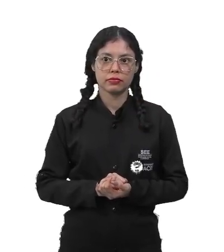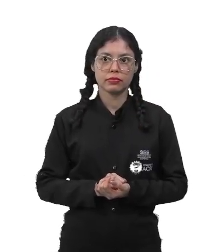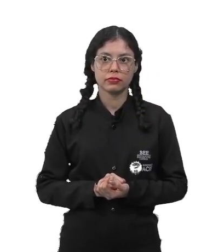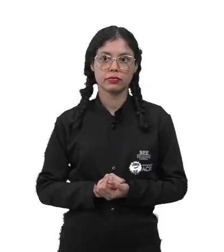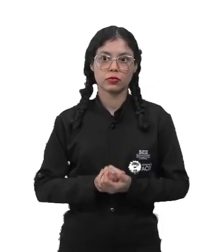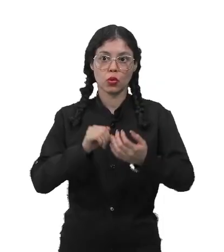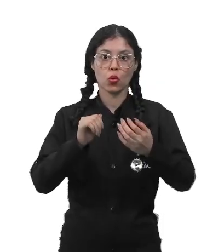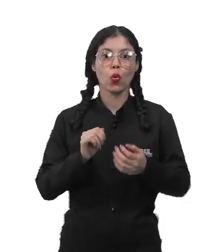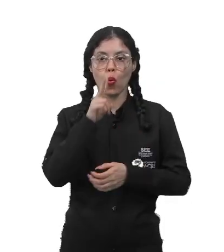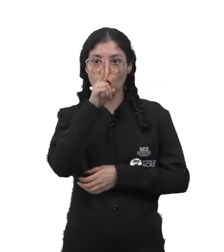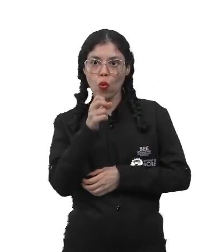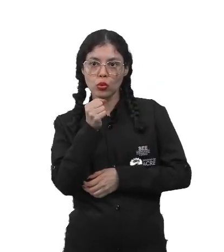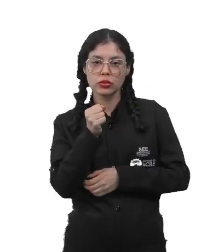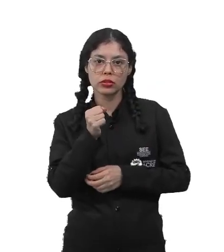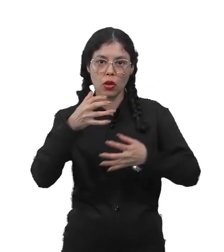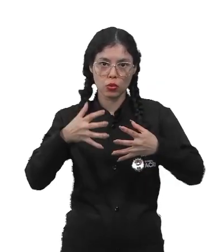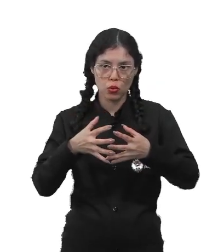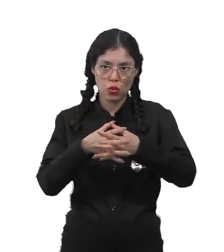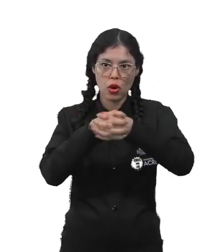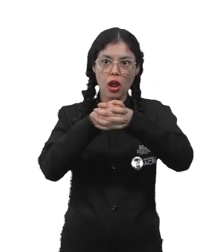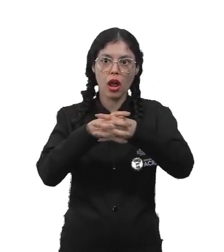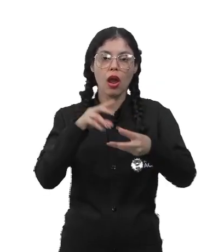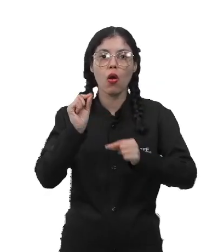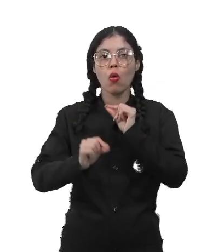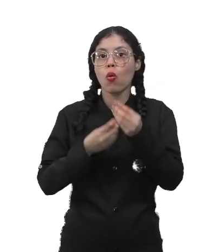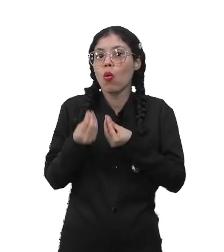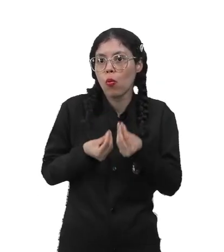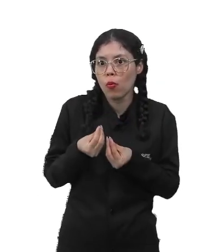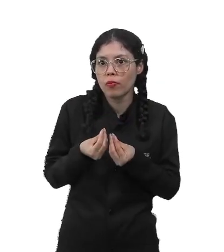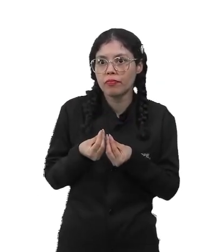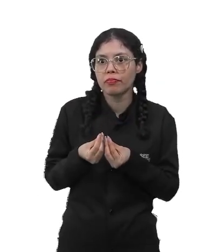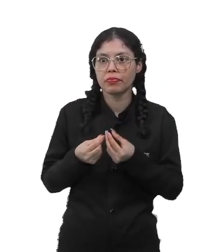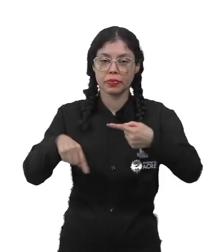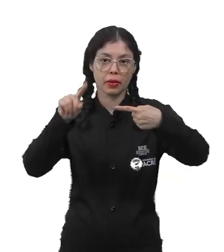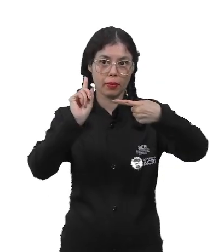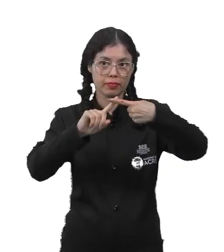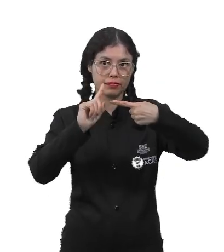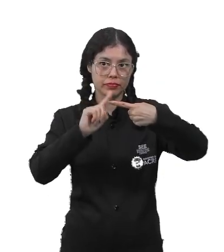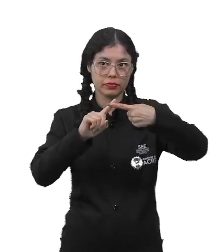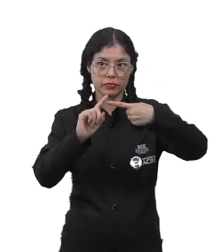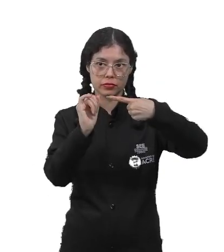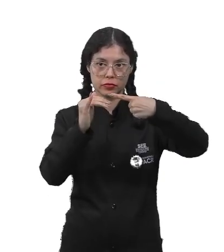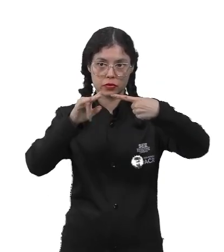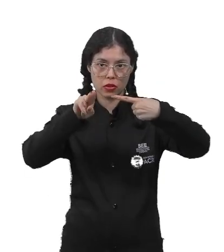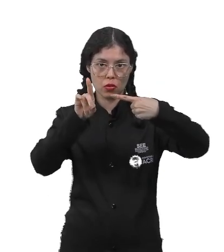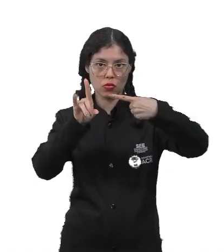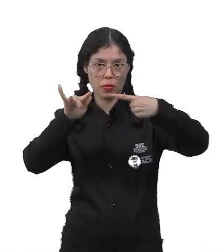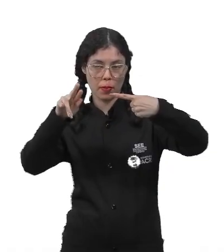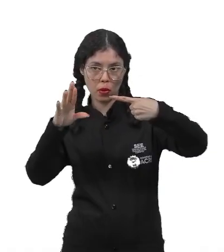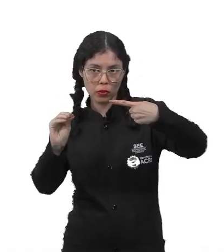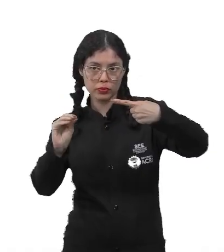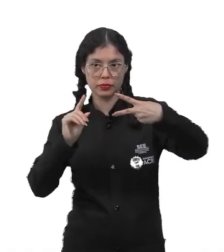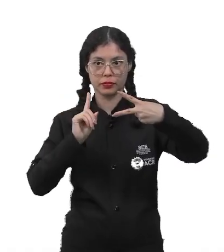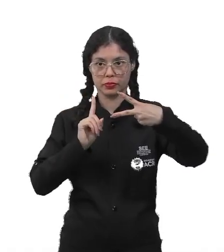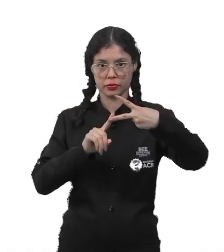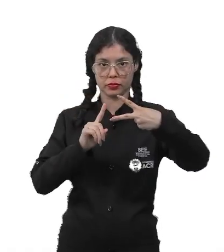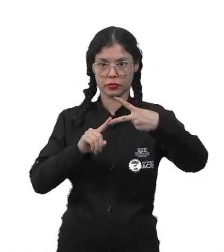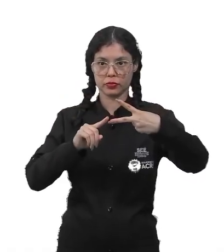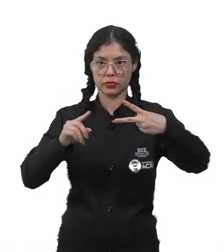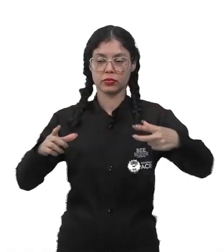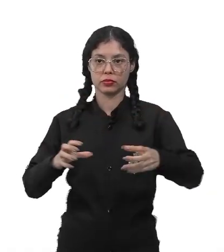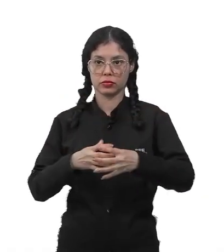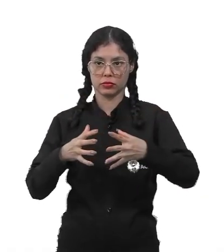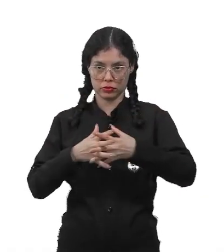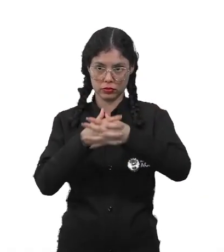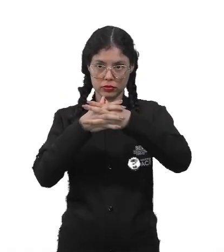As forças intermoleculares podem ser classificadas como forças íon-dipolo, ligação de